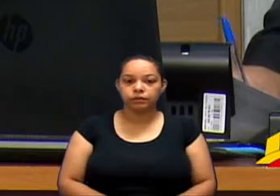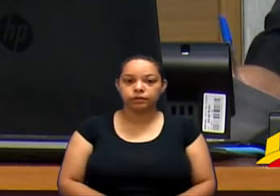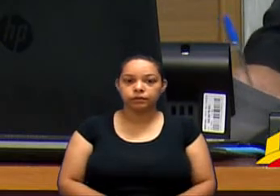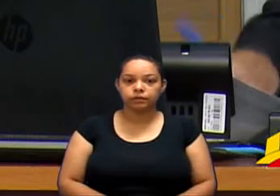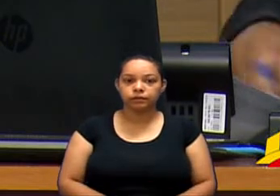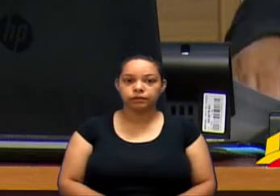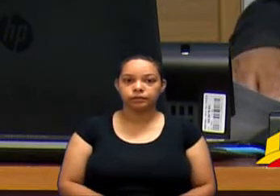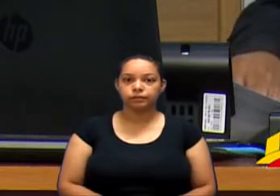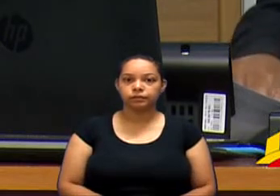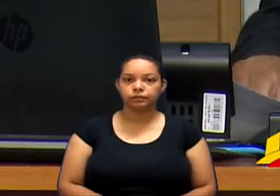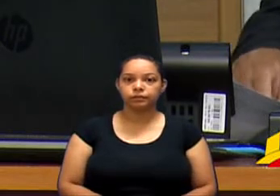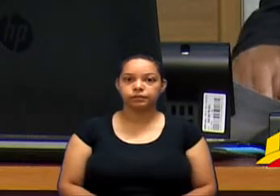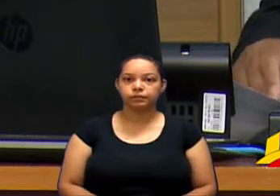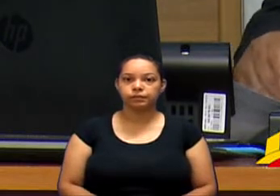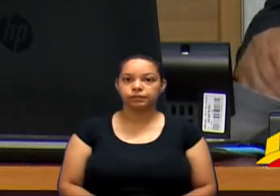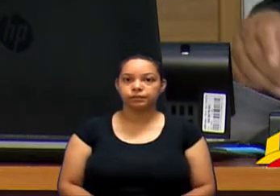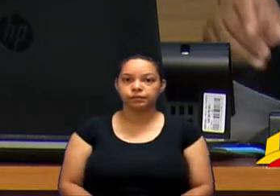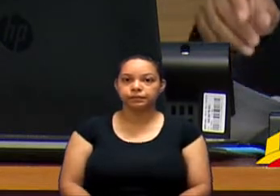do projeto